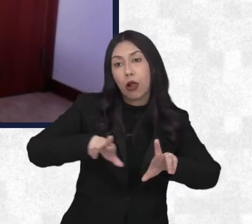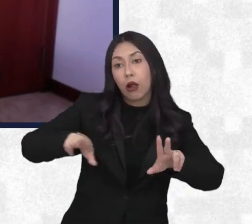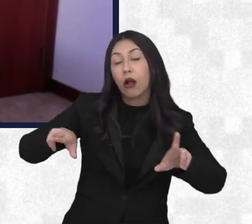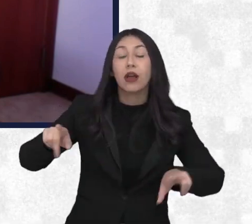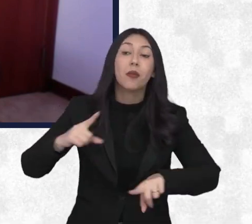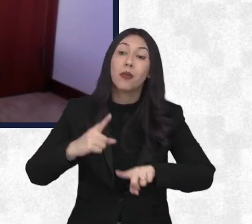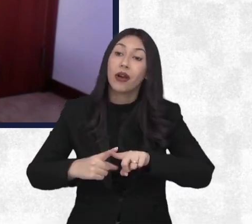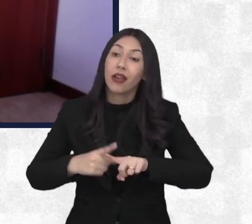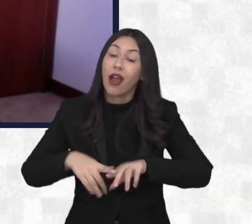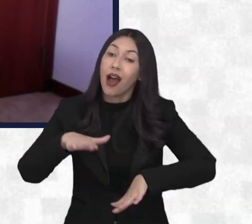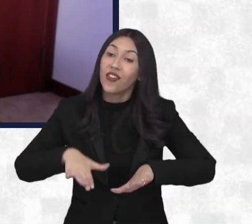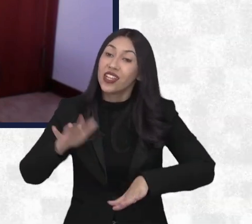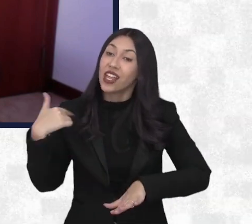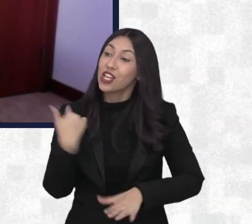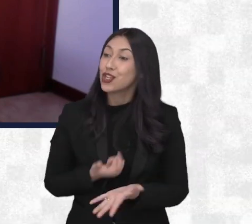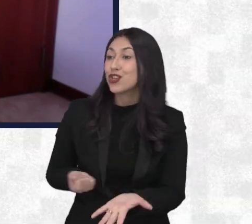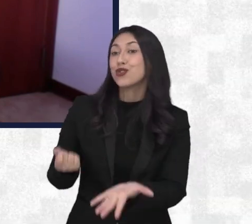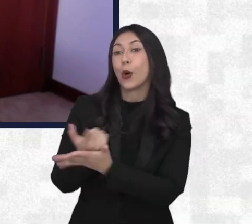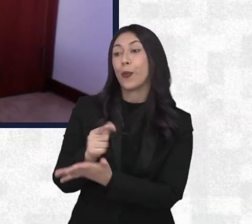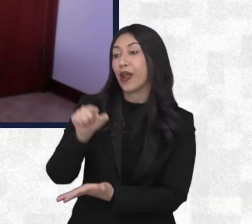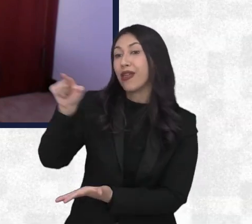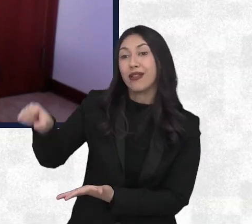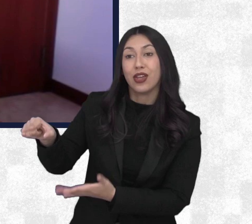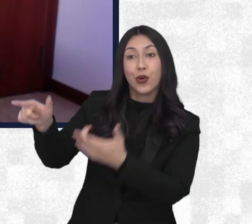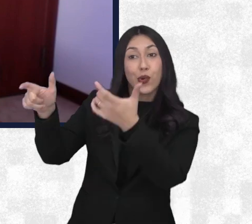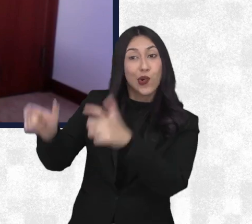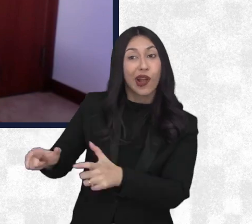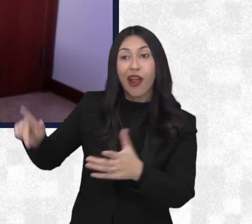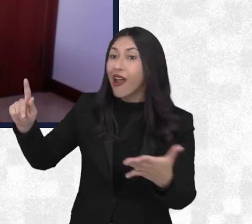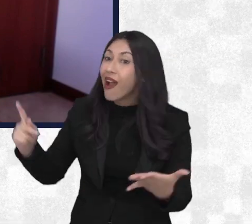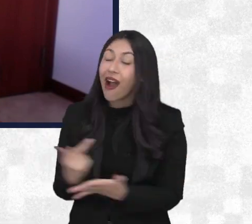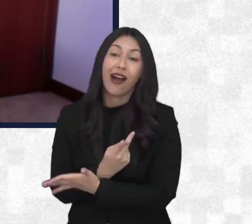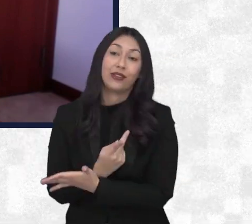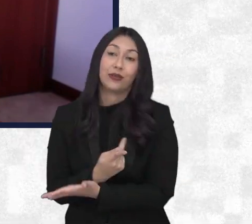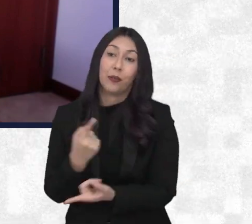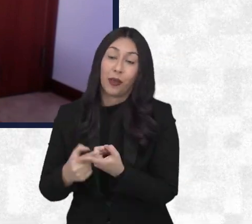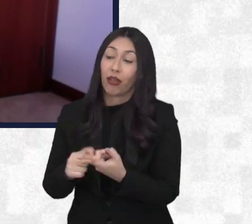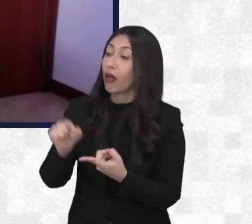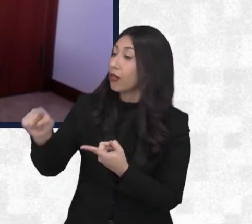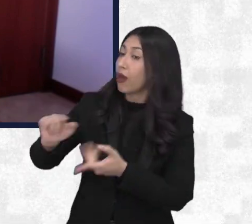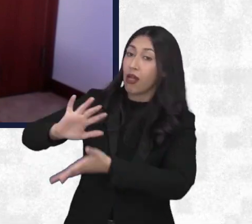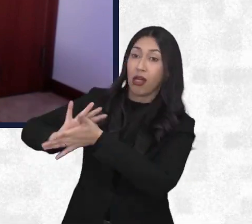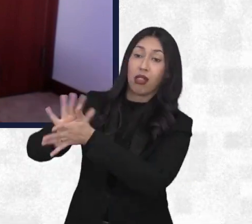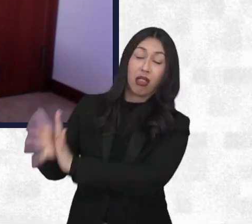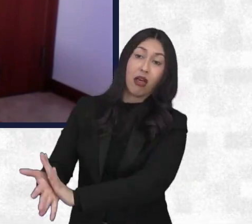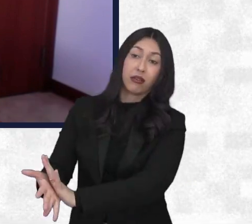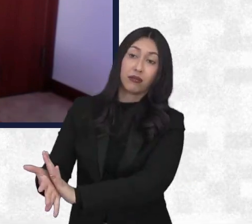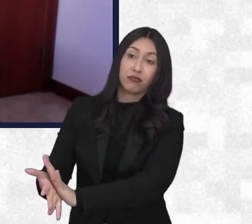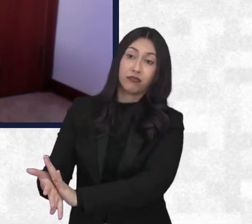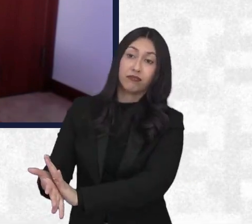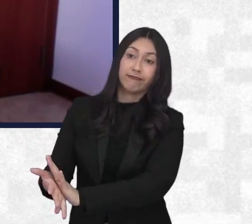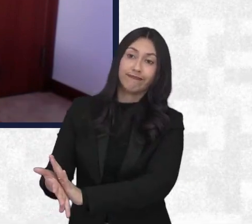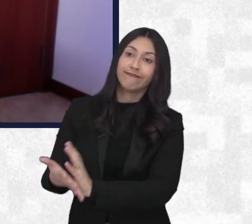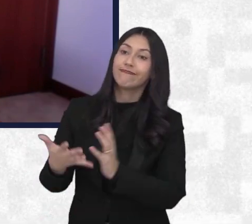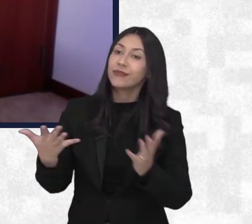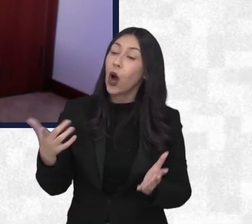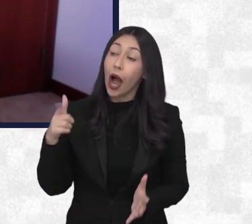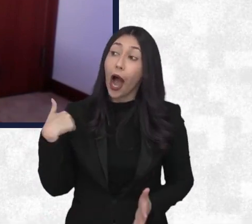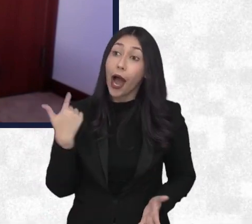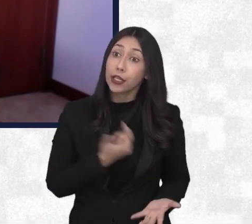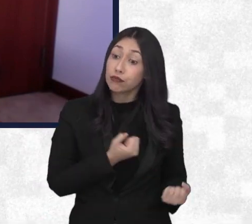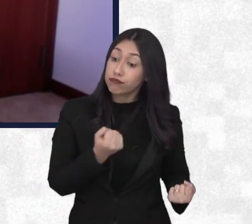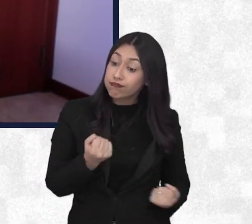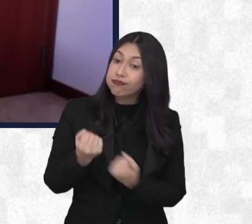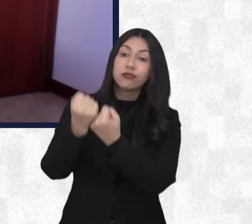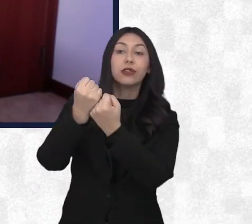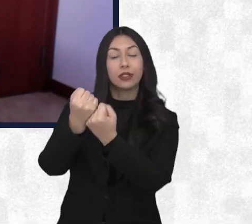muito do que a gente consome pode estar vindo de áreas ilegais, da Amazônia, do Cerrado, de tudo que é lugar, né? Assim, do mundo,